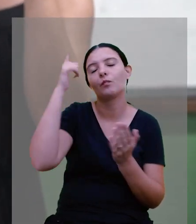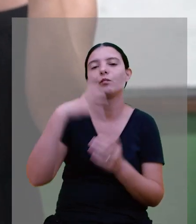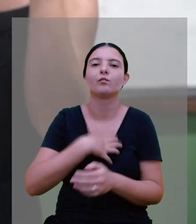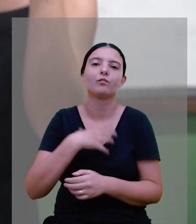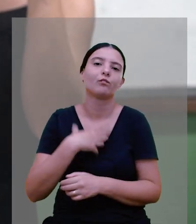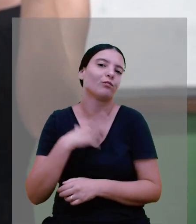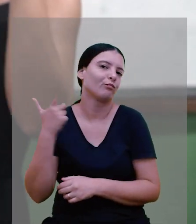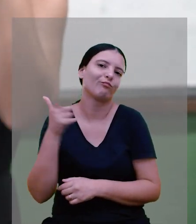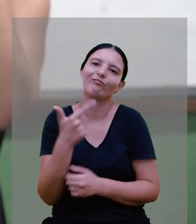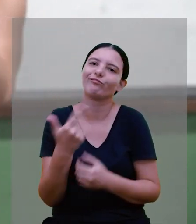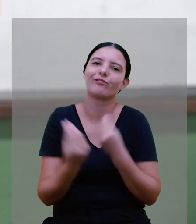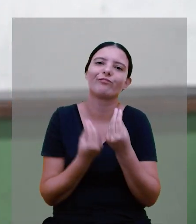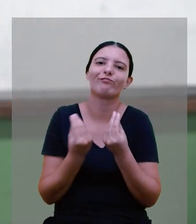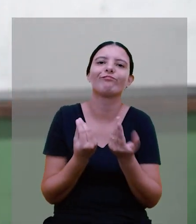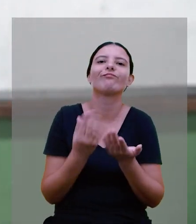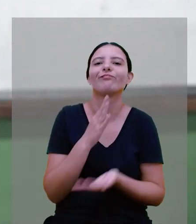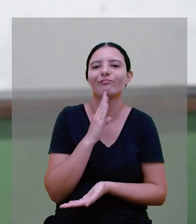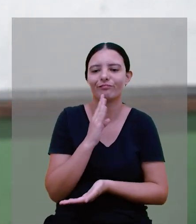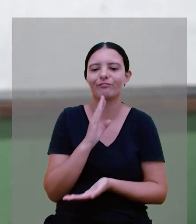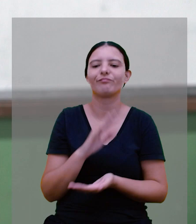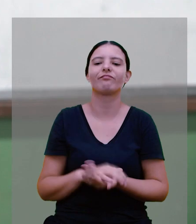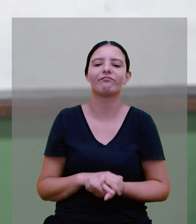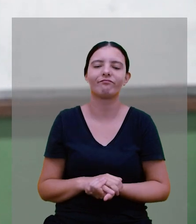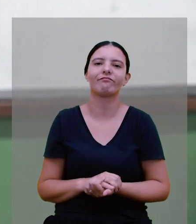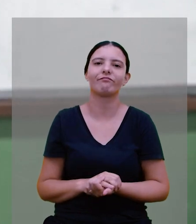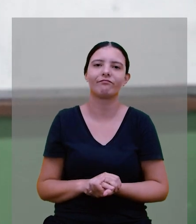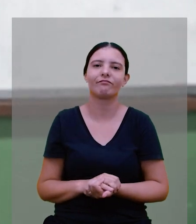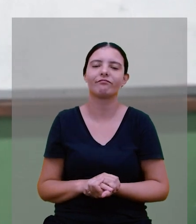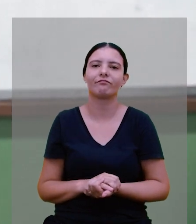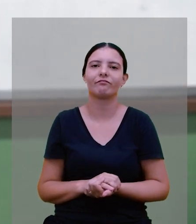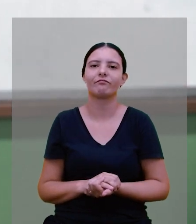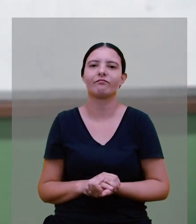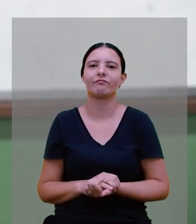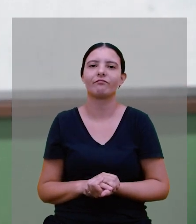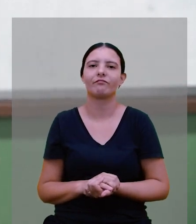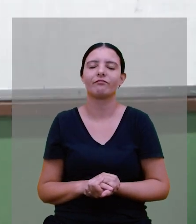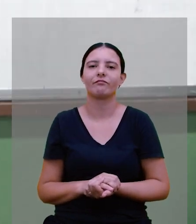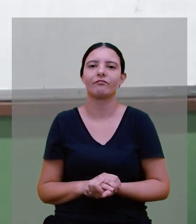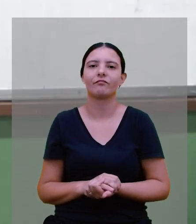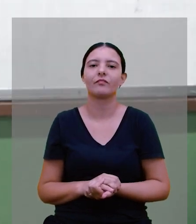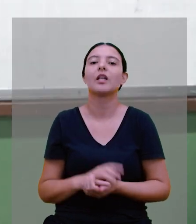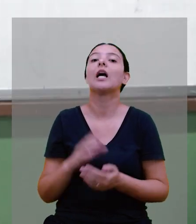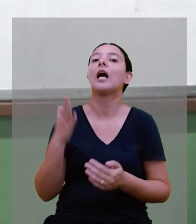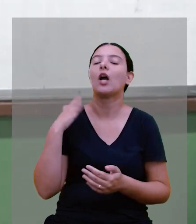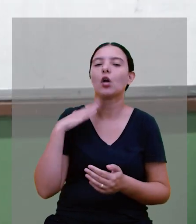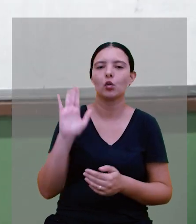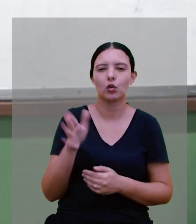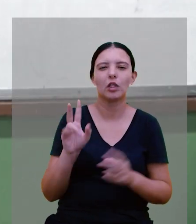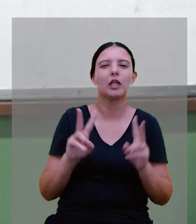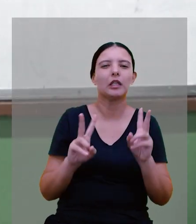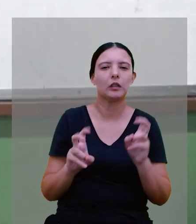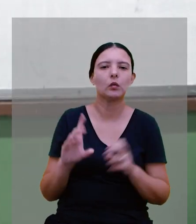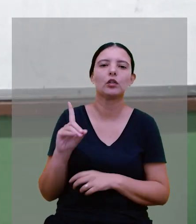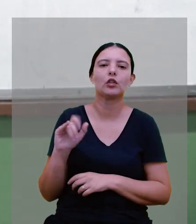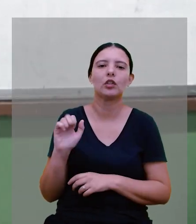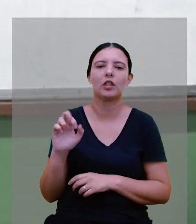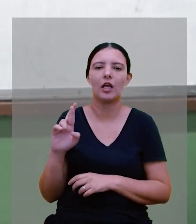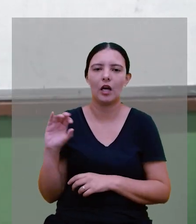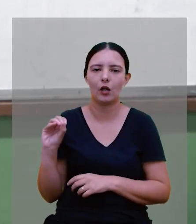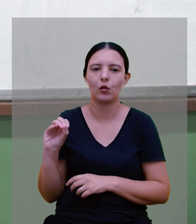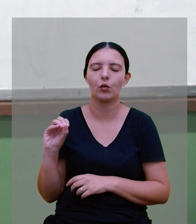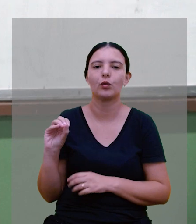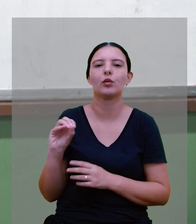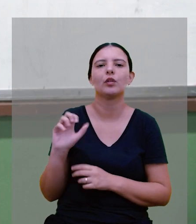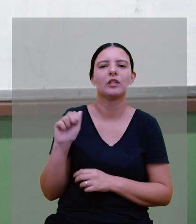jeito, né? Sim, eu li o Diário de Anne Frank. Eu lembro pouca coisa desse livro, mas eu lembro, não tem